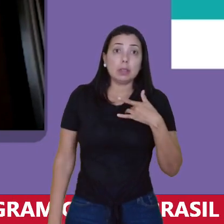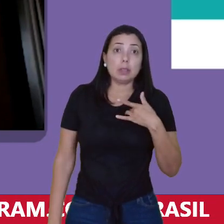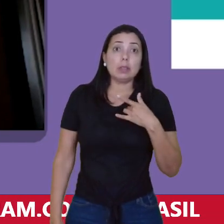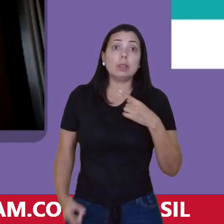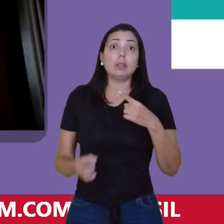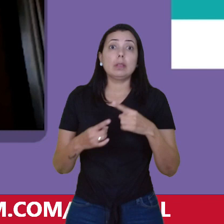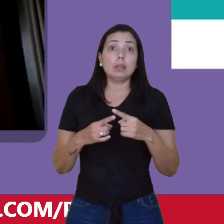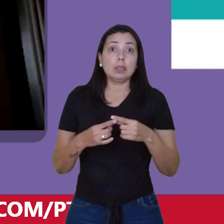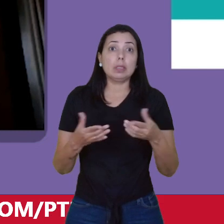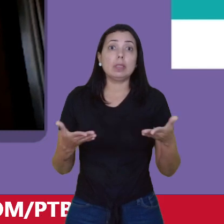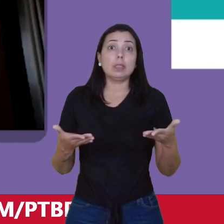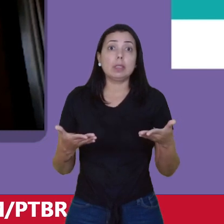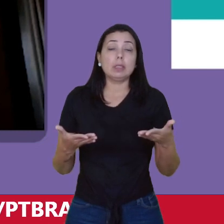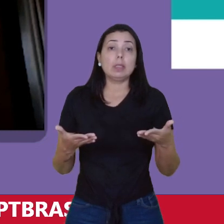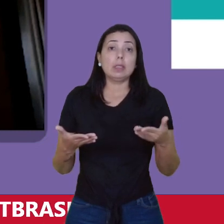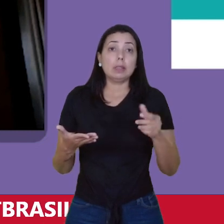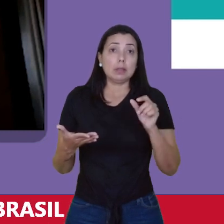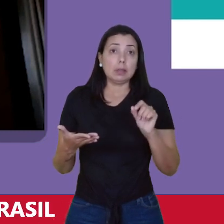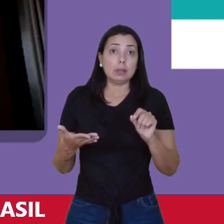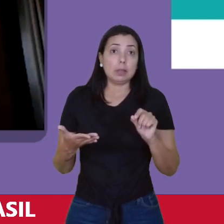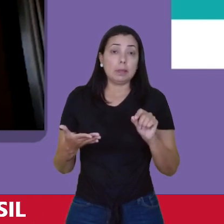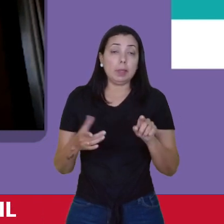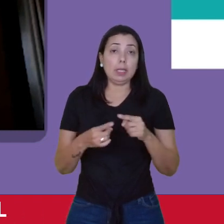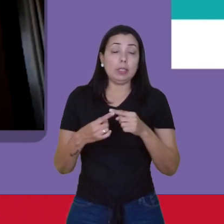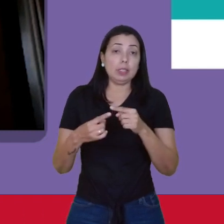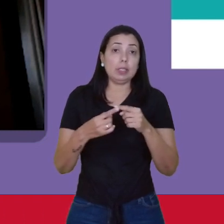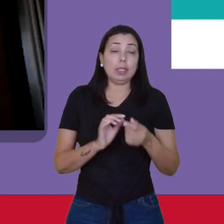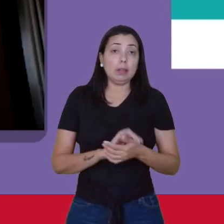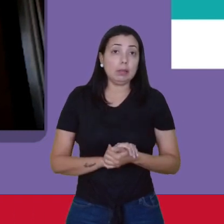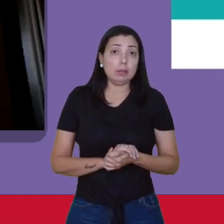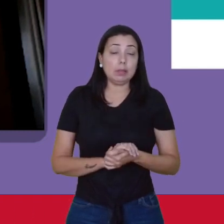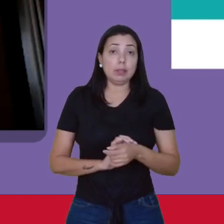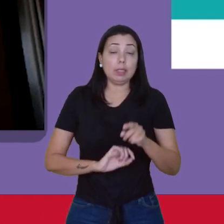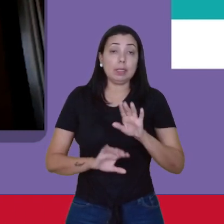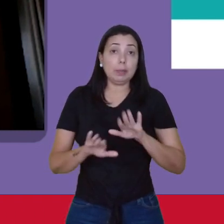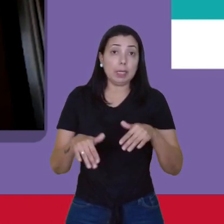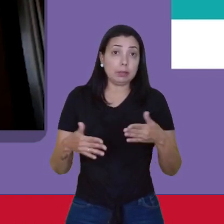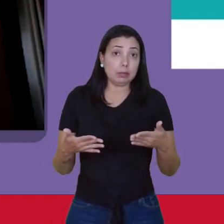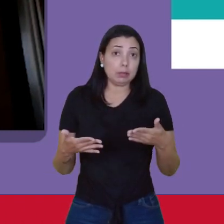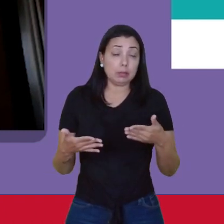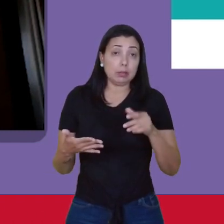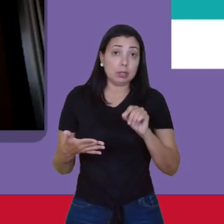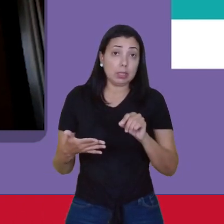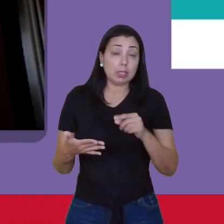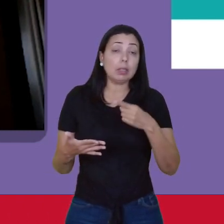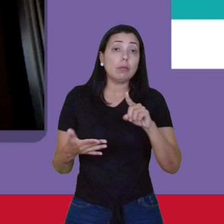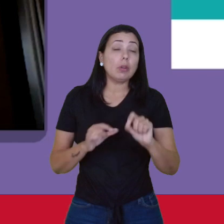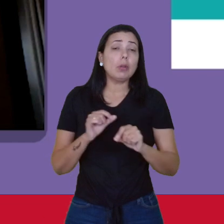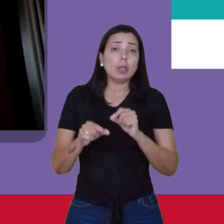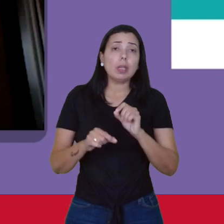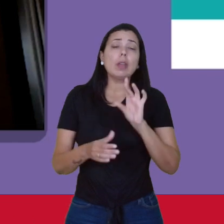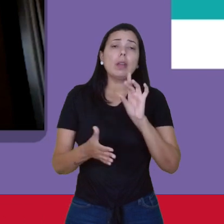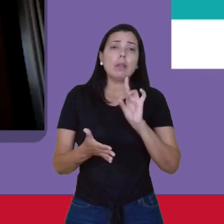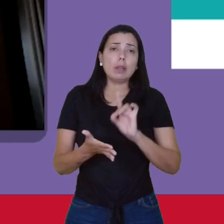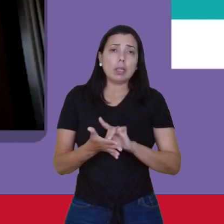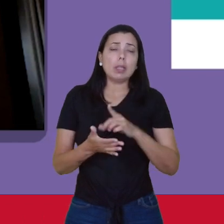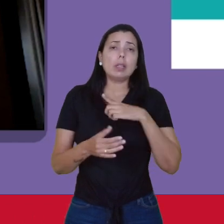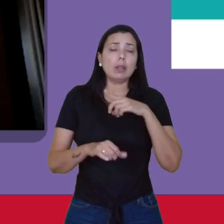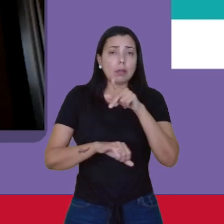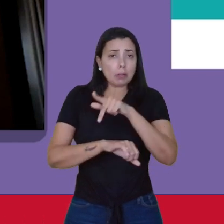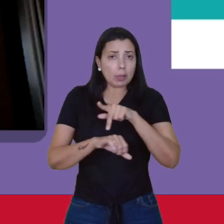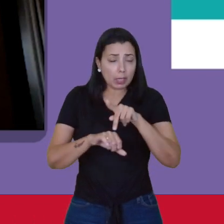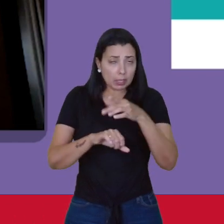país, não só no Brasil, mas a gente está falando de vários países do mundo, e de como o fato da gente ter um país